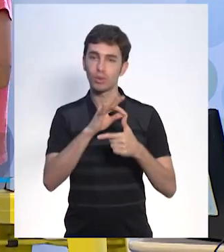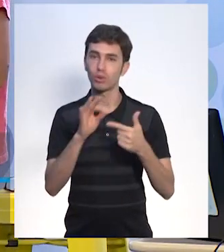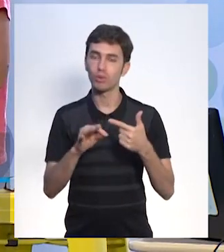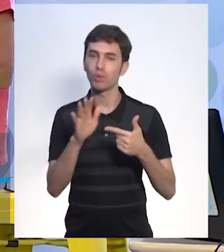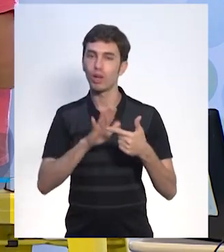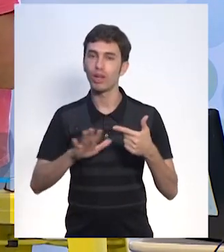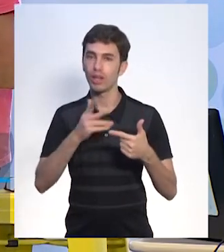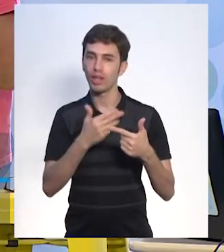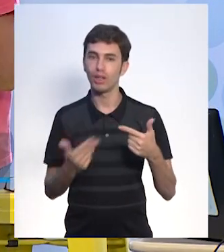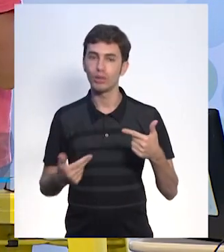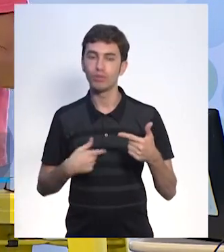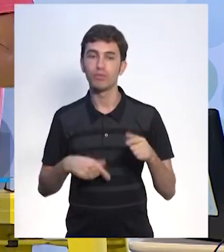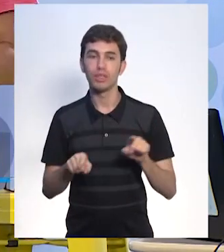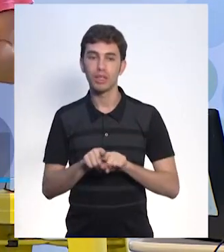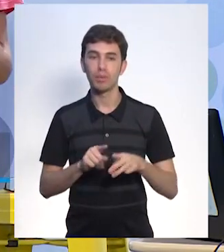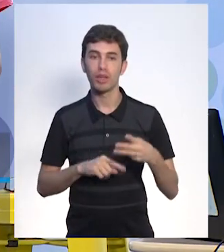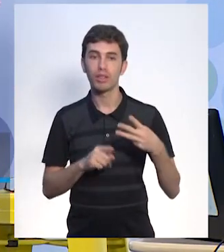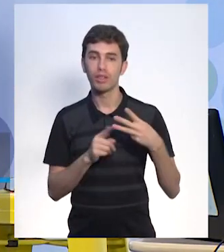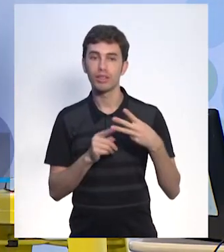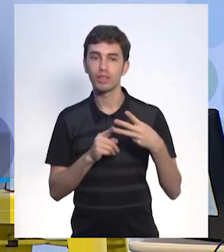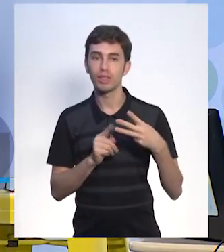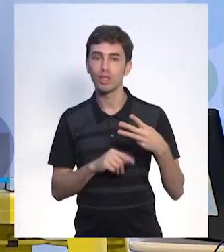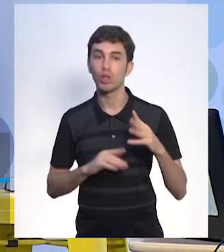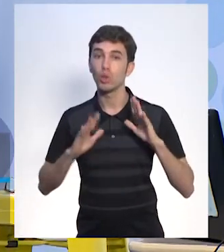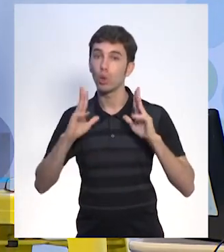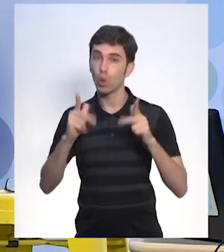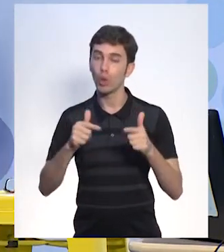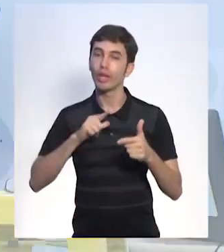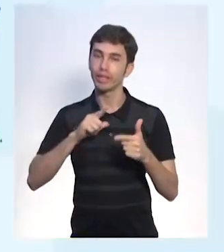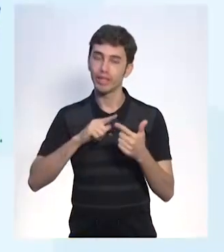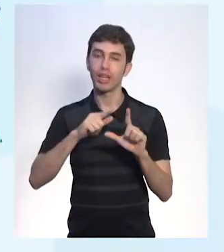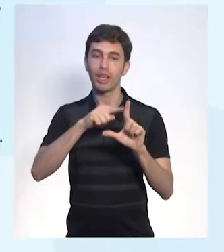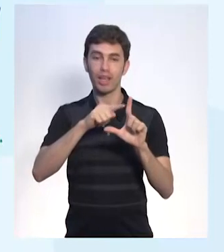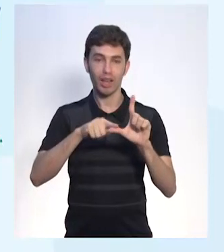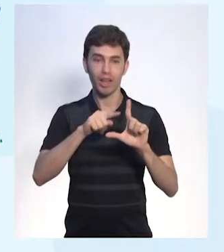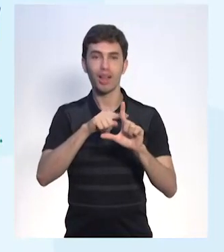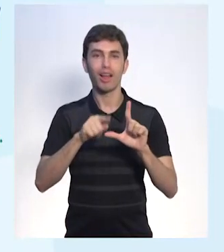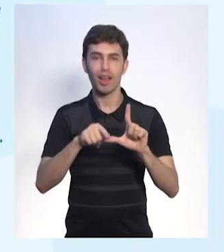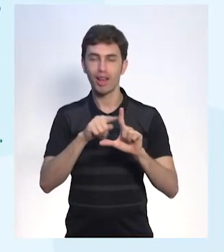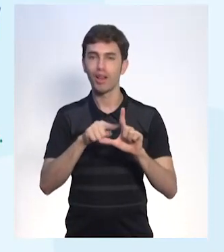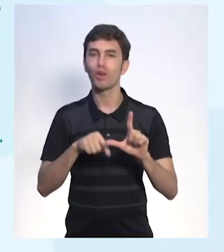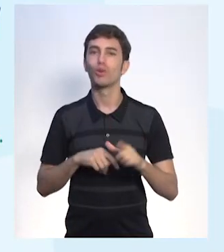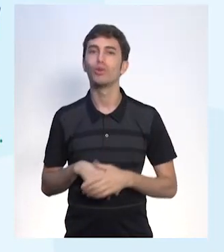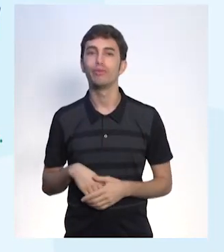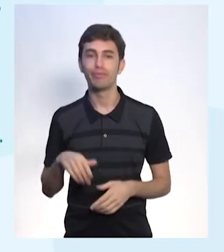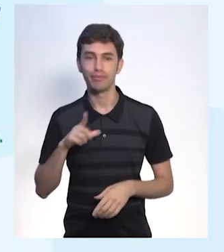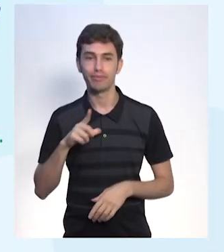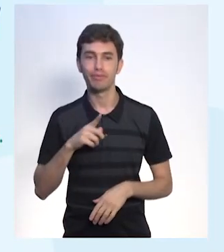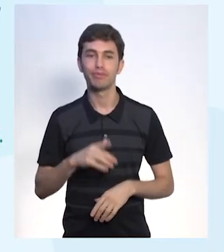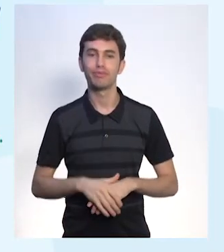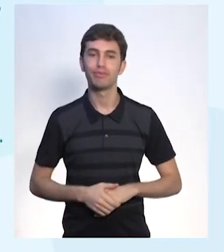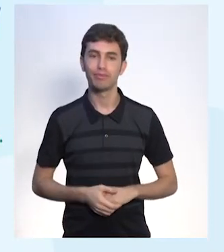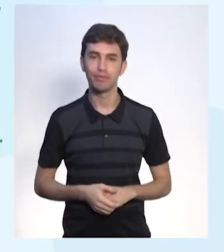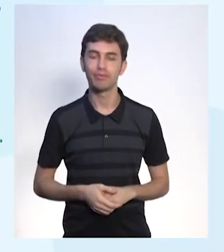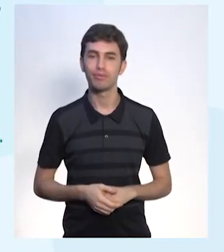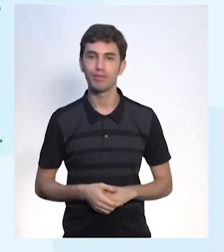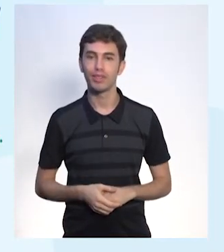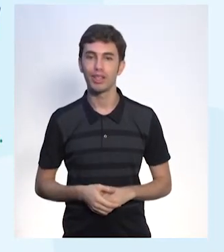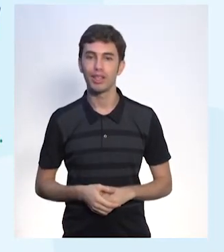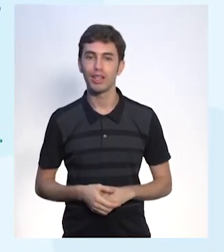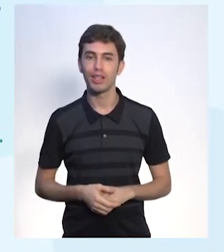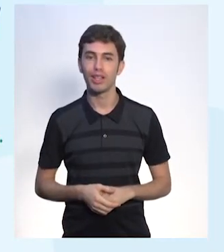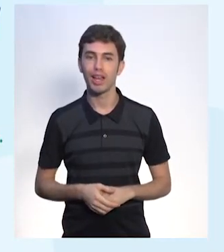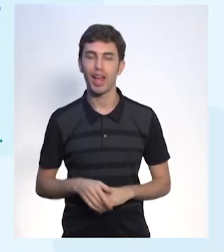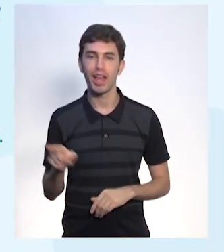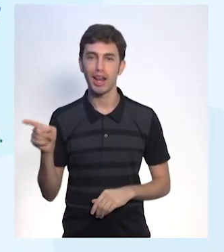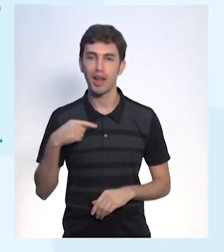polígonos. E na sequência, aí, todas possuem ângulos. Todas possuem ângulos, pessoal da sonoplastia